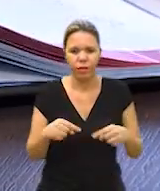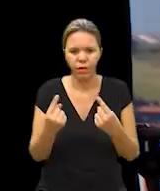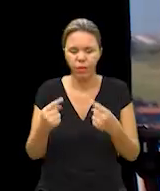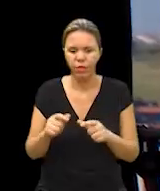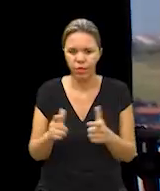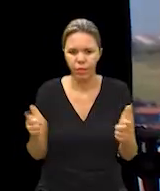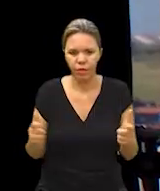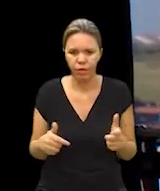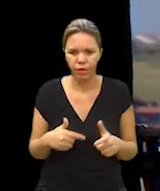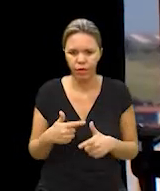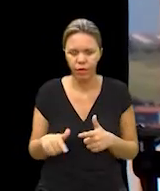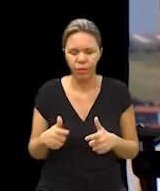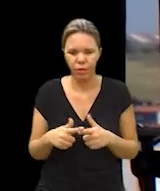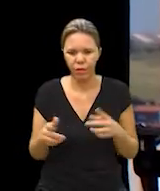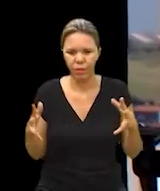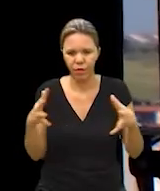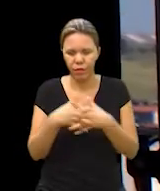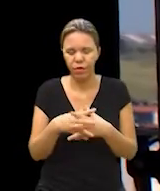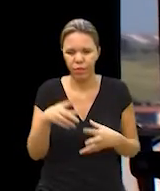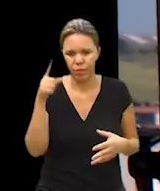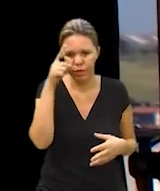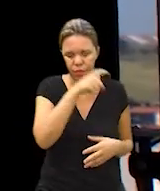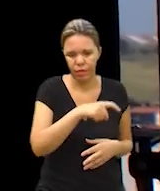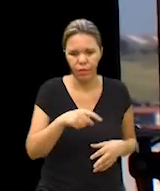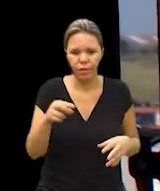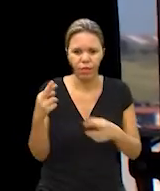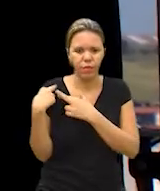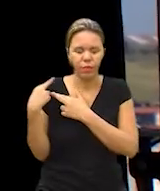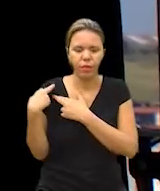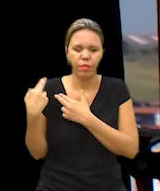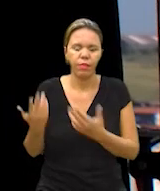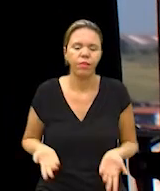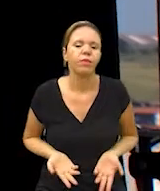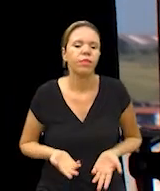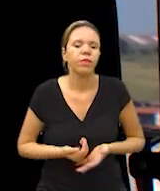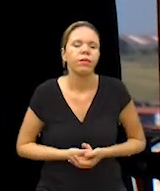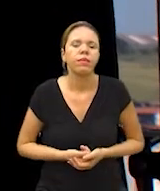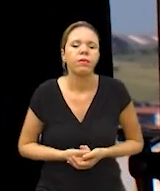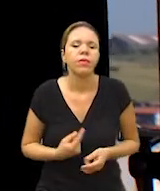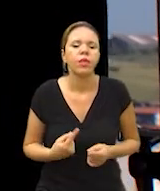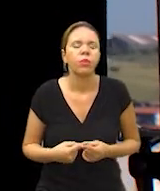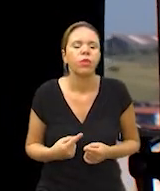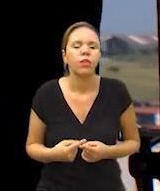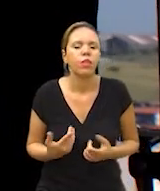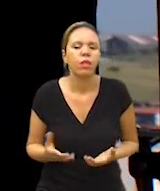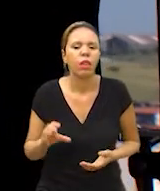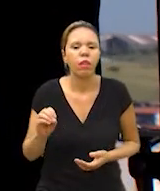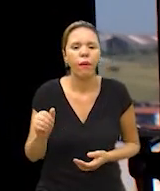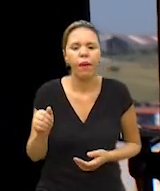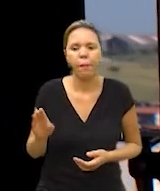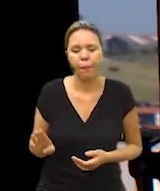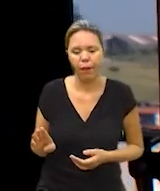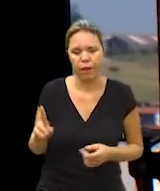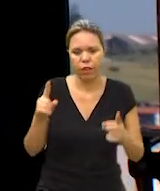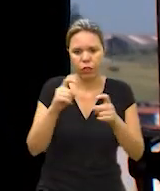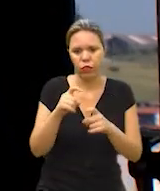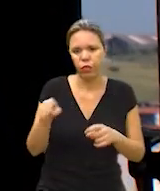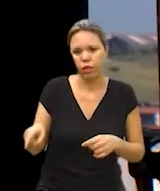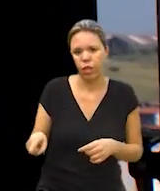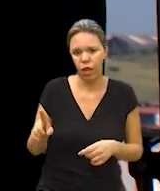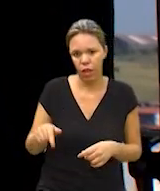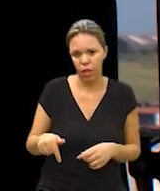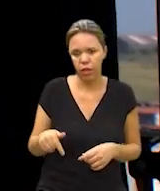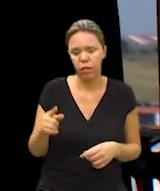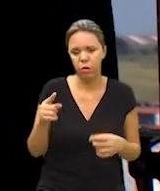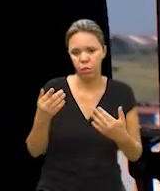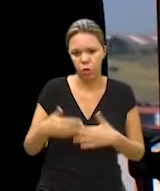muito maiores, mais complexos, de maior responsabilidade, né? Porque, afinal de contas, a OAB, por mais difícil que ela seja, e ela